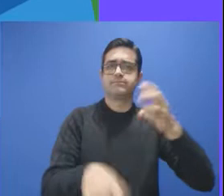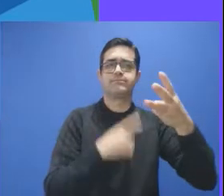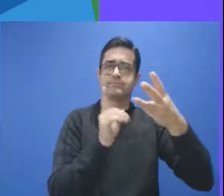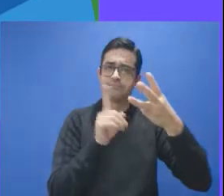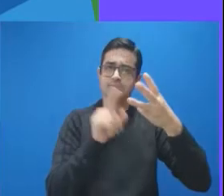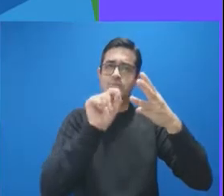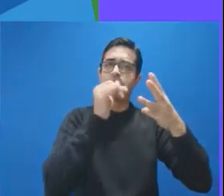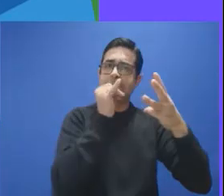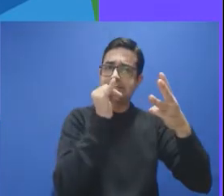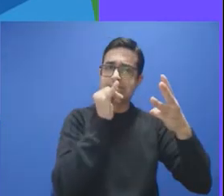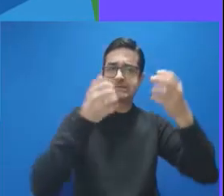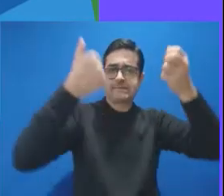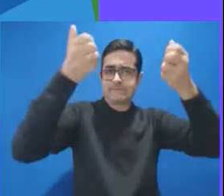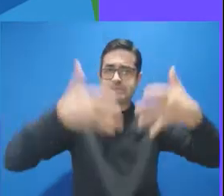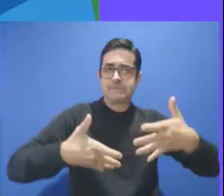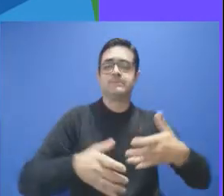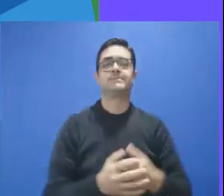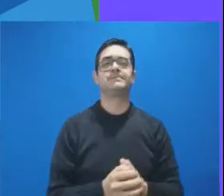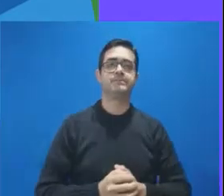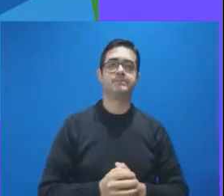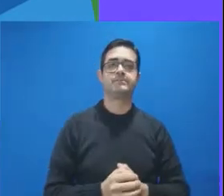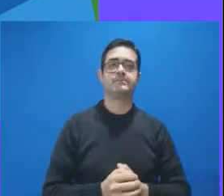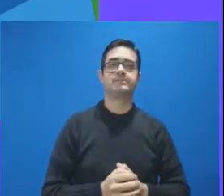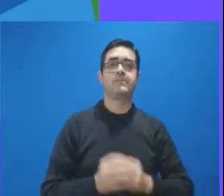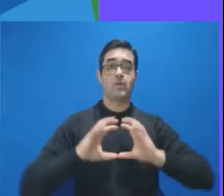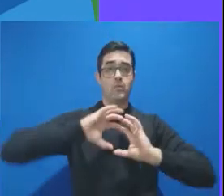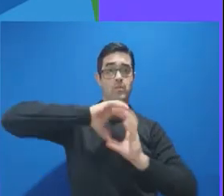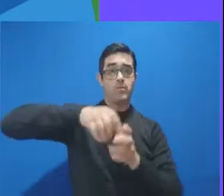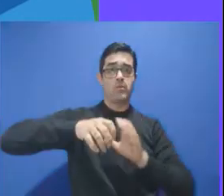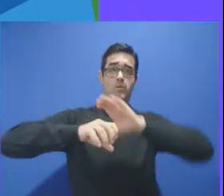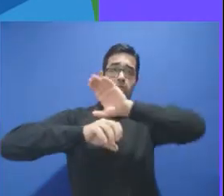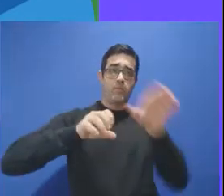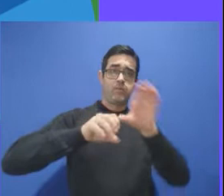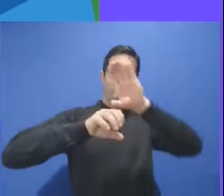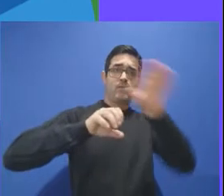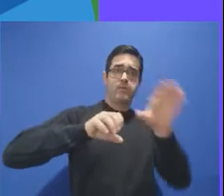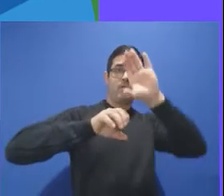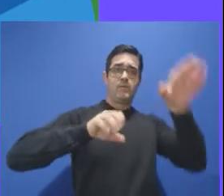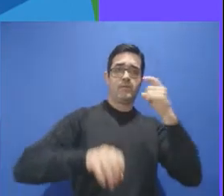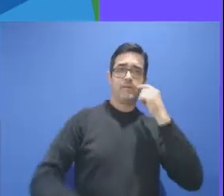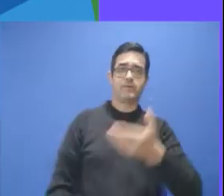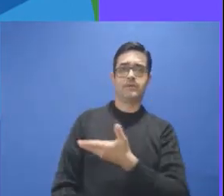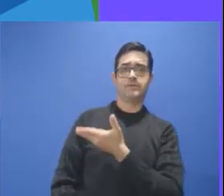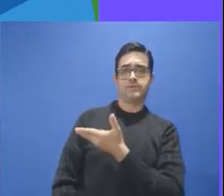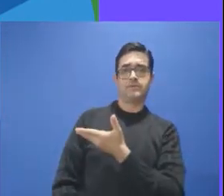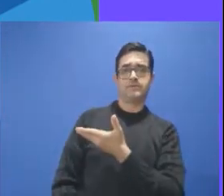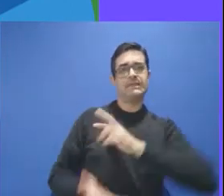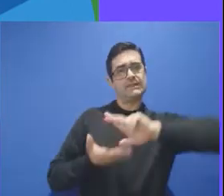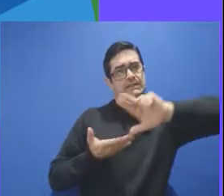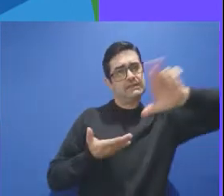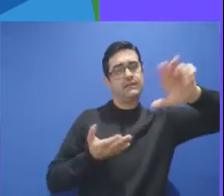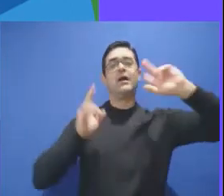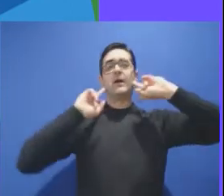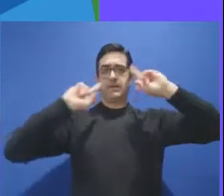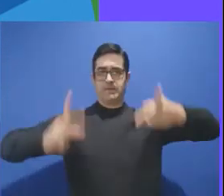algumas definições e, finalmente, iremos citar alguns exemplos de poluição atmosférica. Como nós falamos anteriormente, a atmosfera é formada por